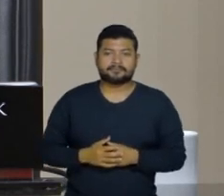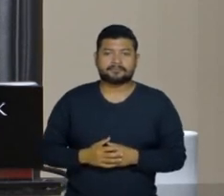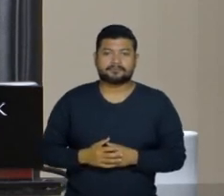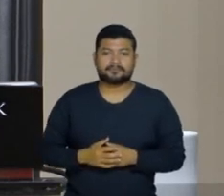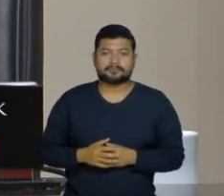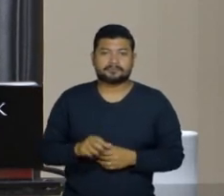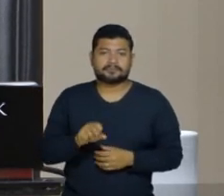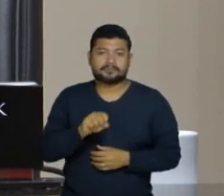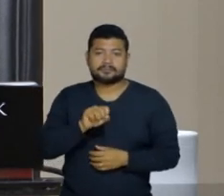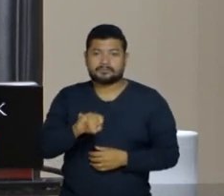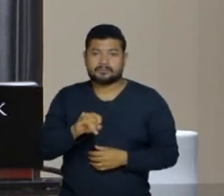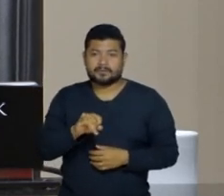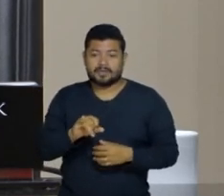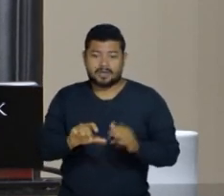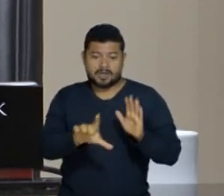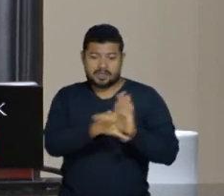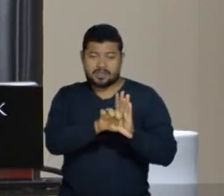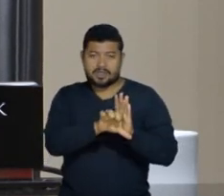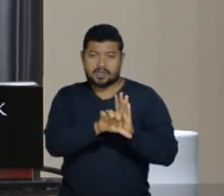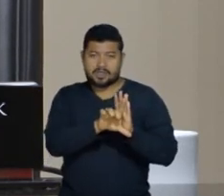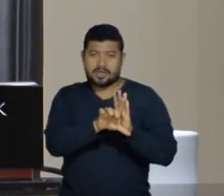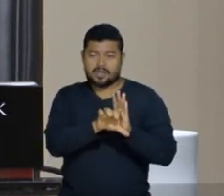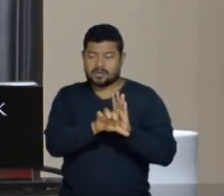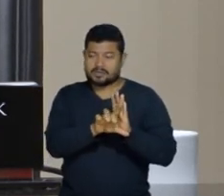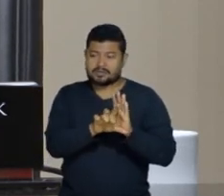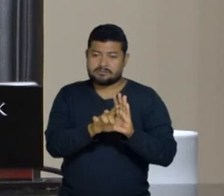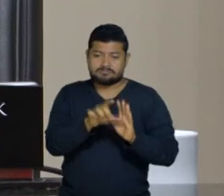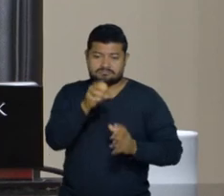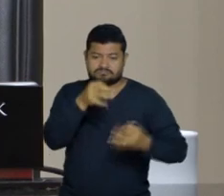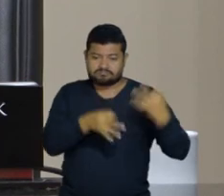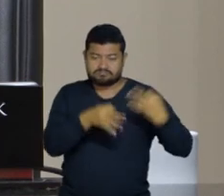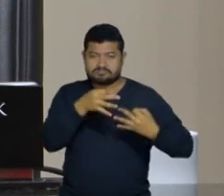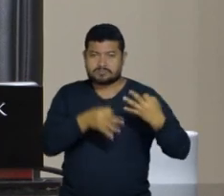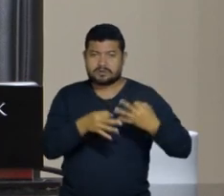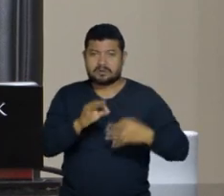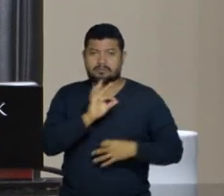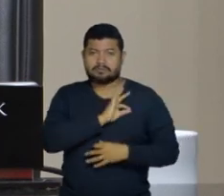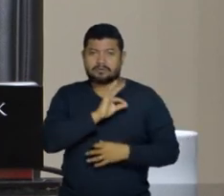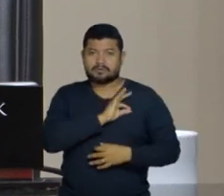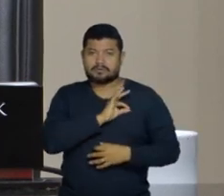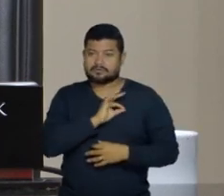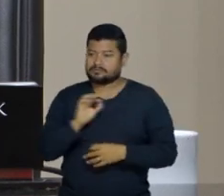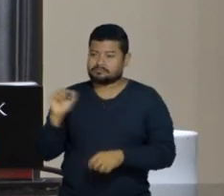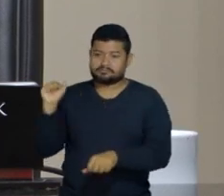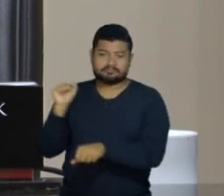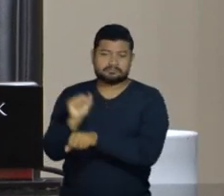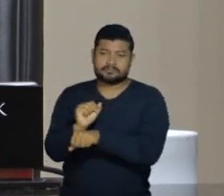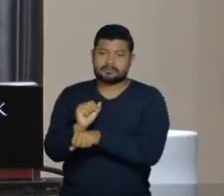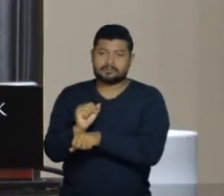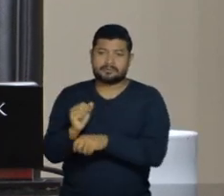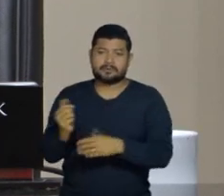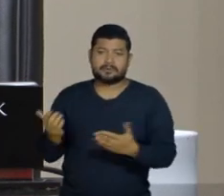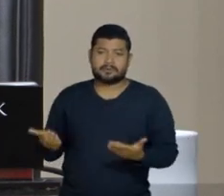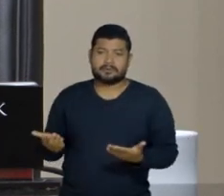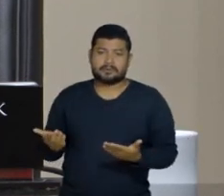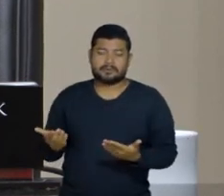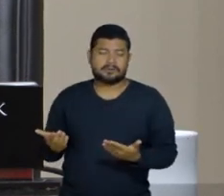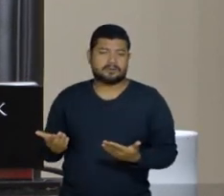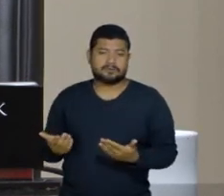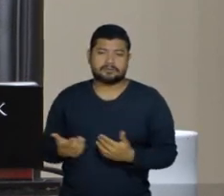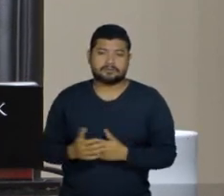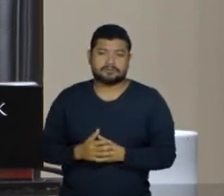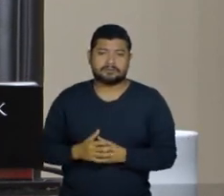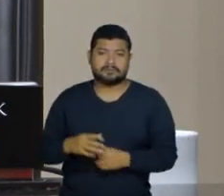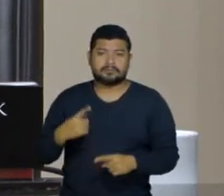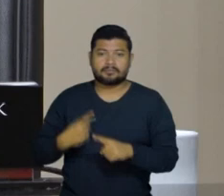estímulo da lei e da justiça, a polícia parava. A polícia não para